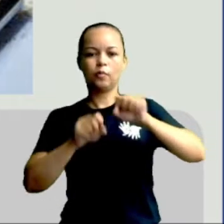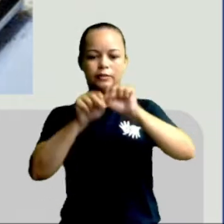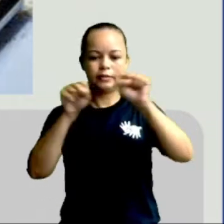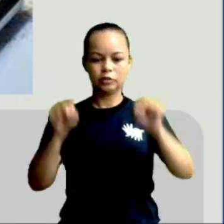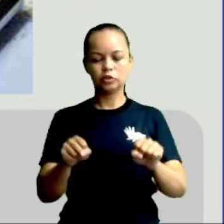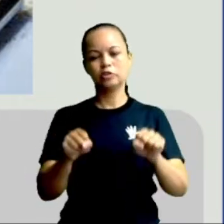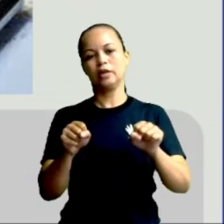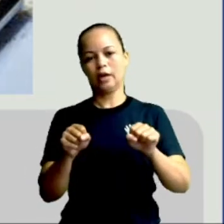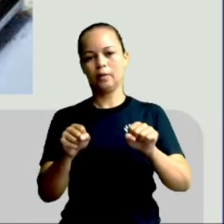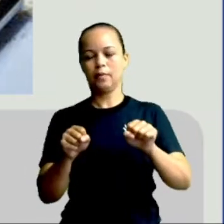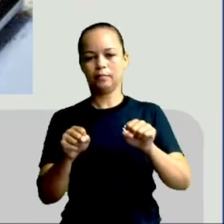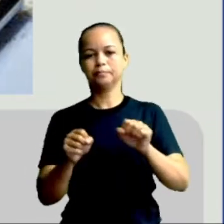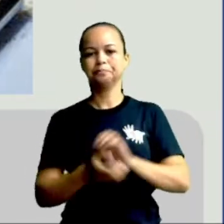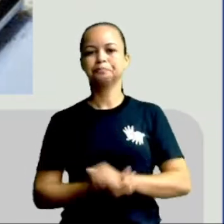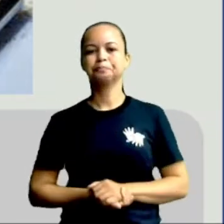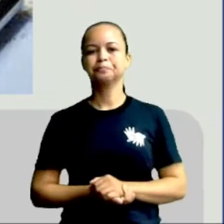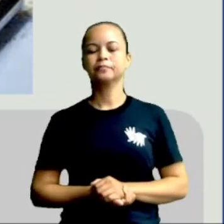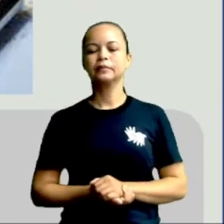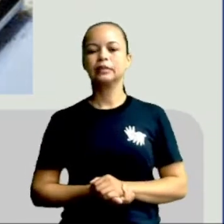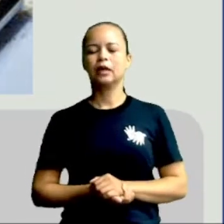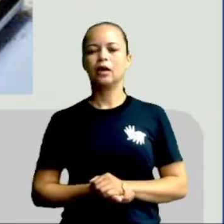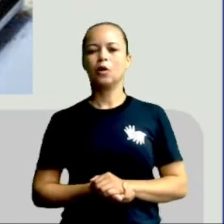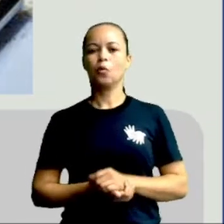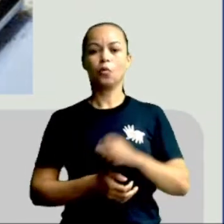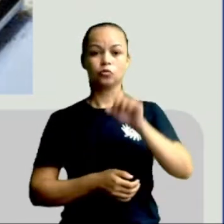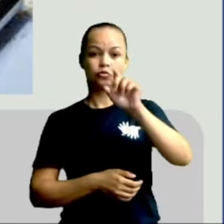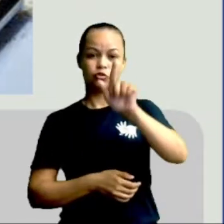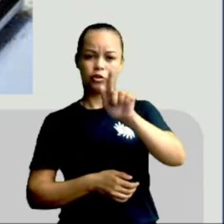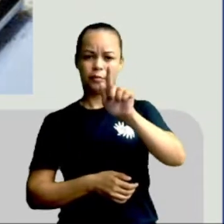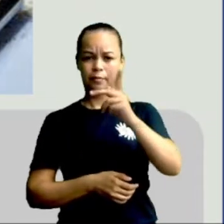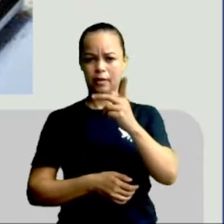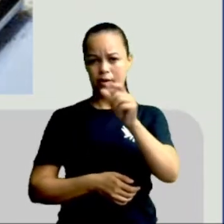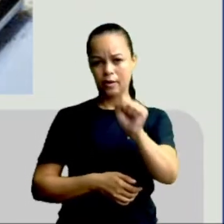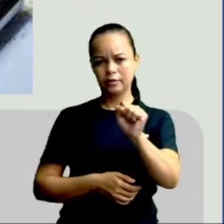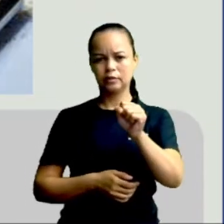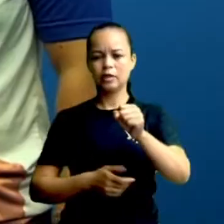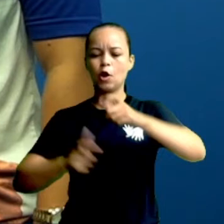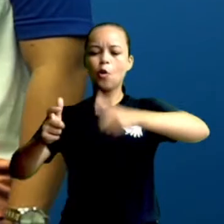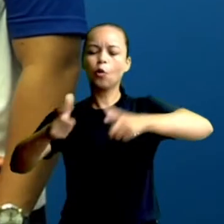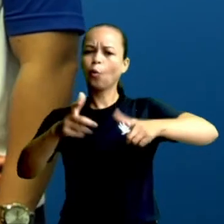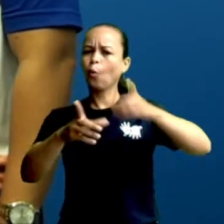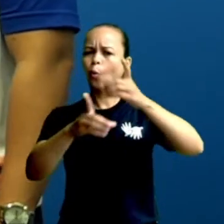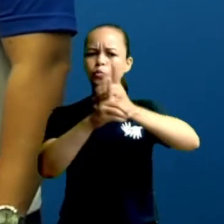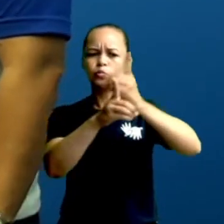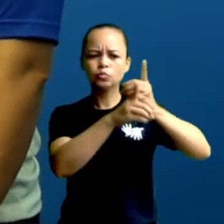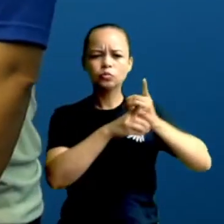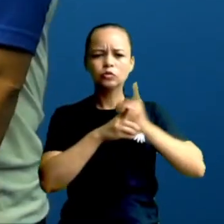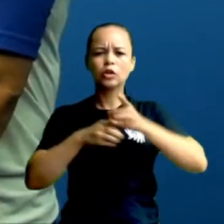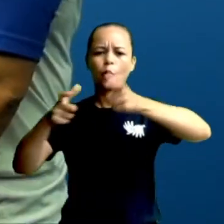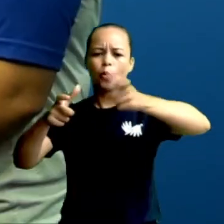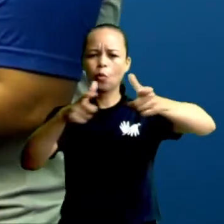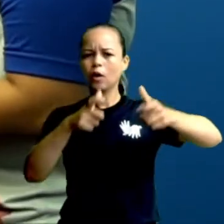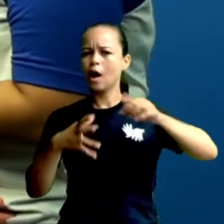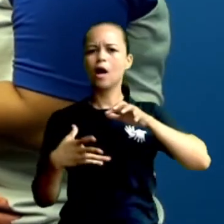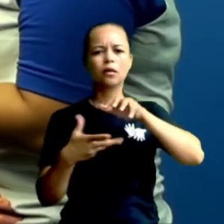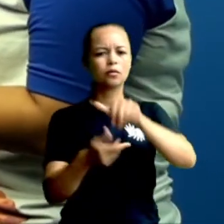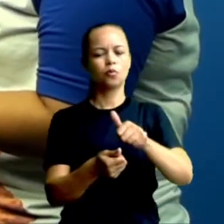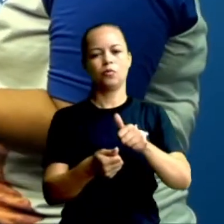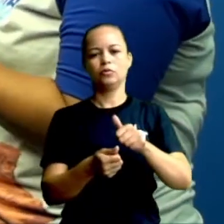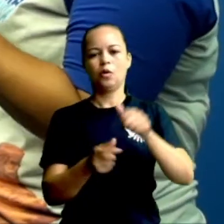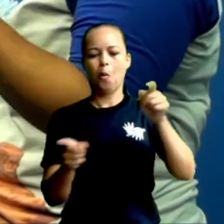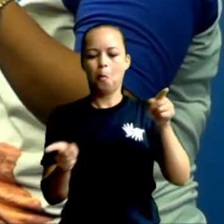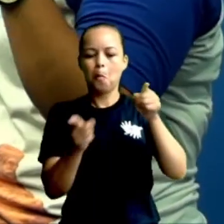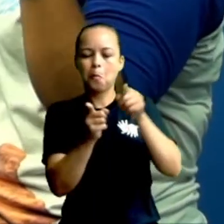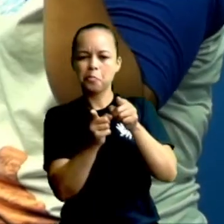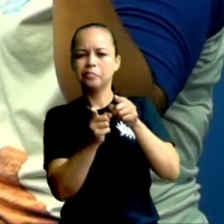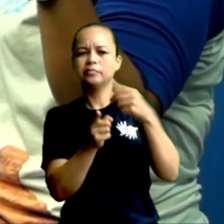Posicionamento Global. Com o GPS você encontra qualquer lugar do mundo, tá, gente? É um aparelho pequeno e que, graças ao